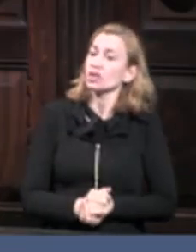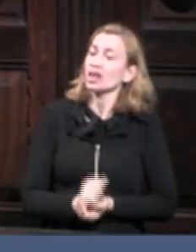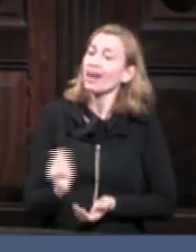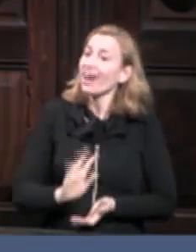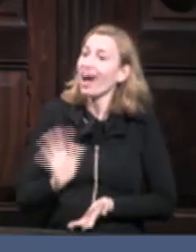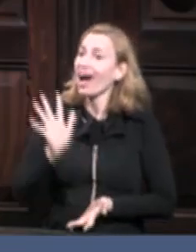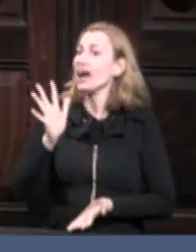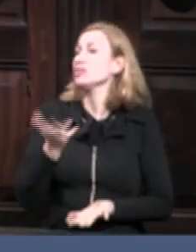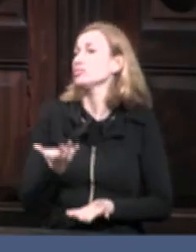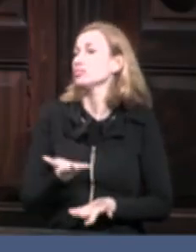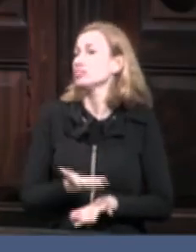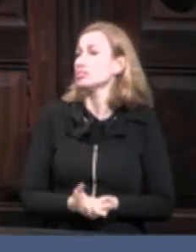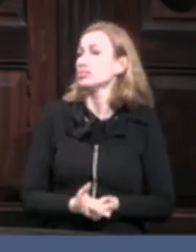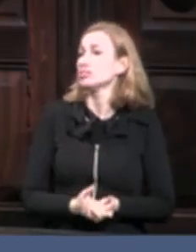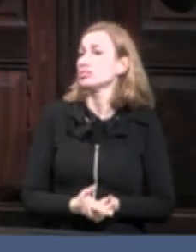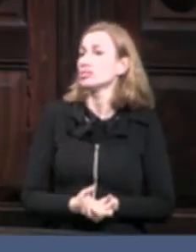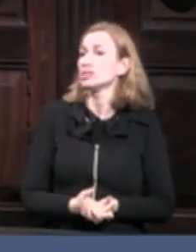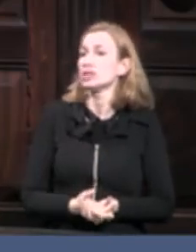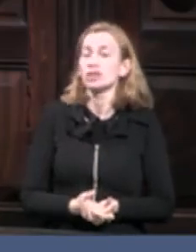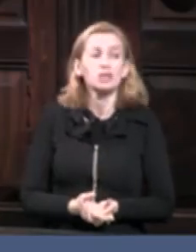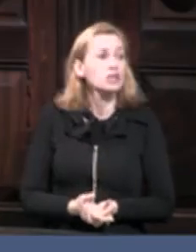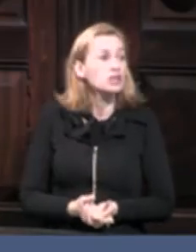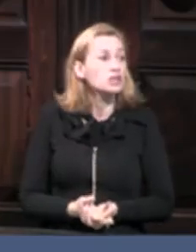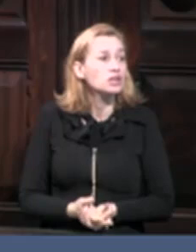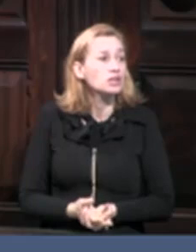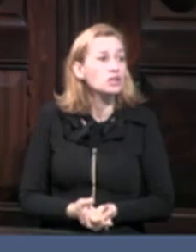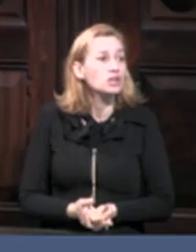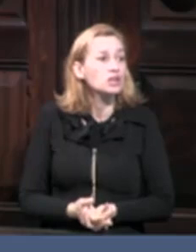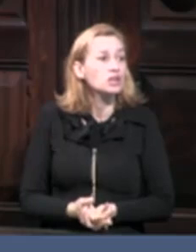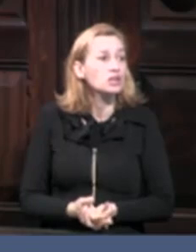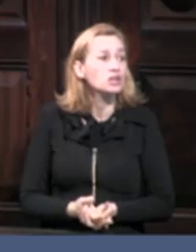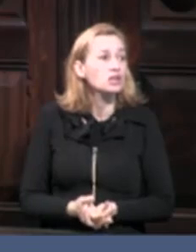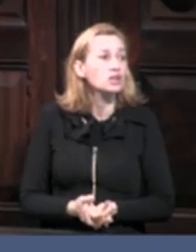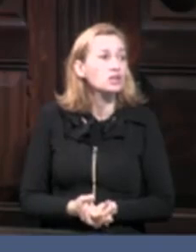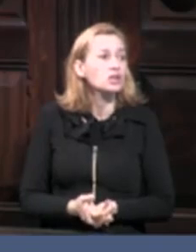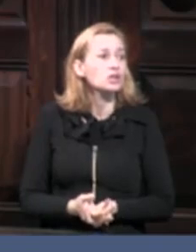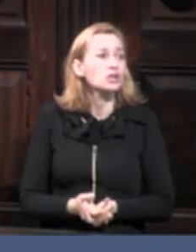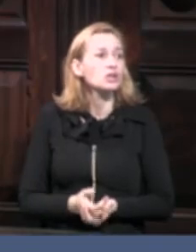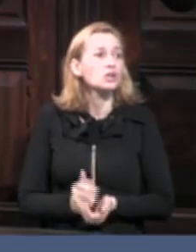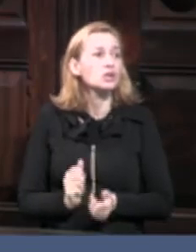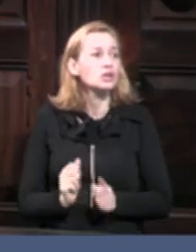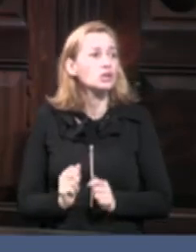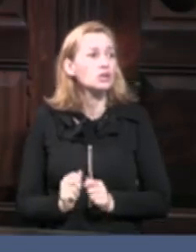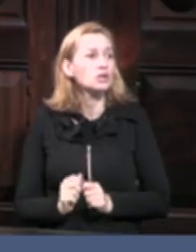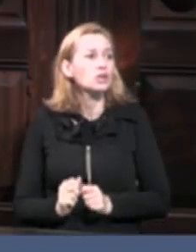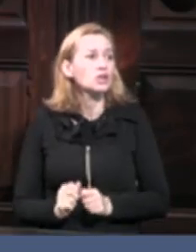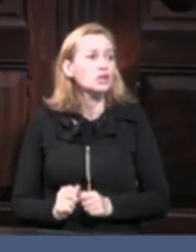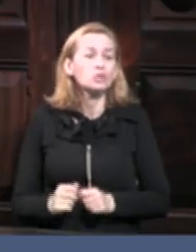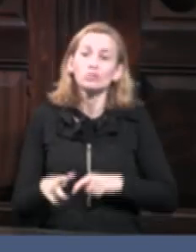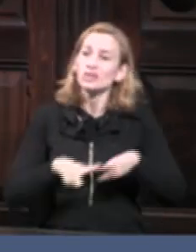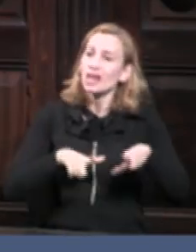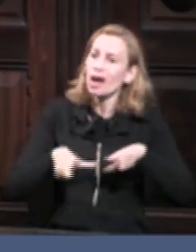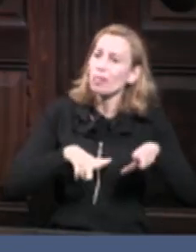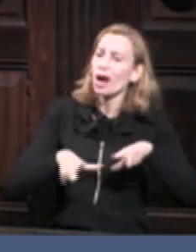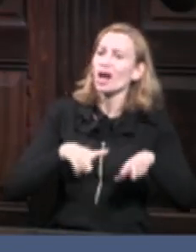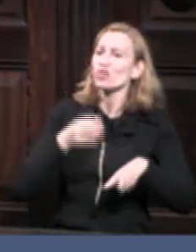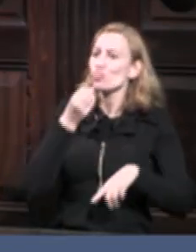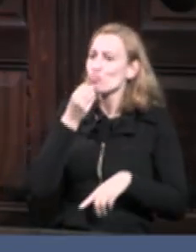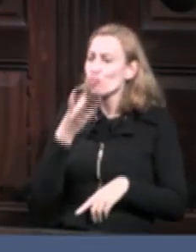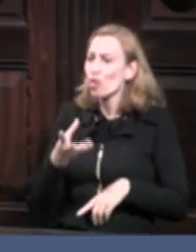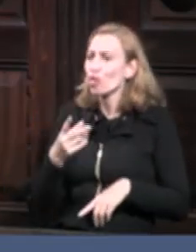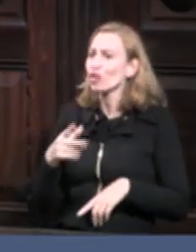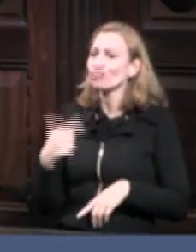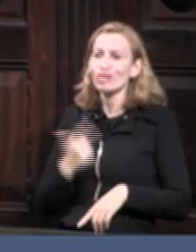que demonstra o erro de que um serviço tão essencial não tenha o